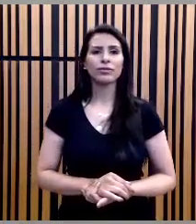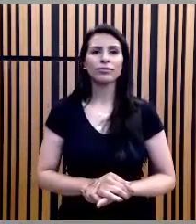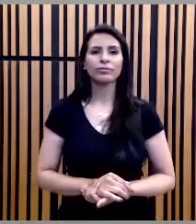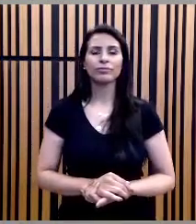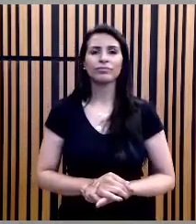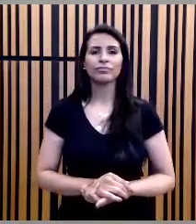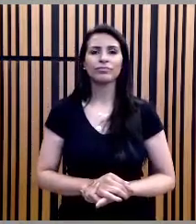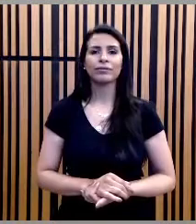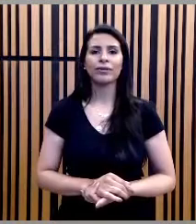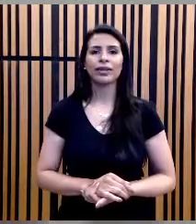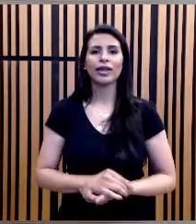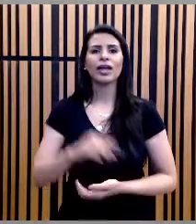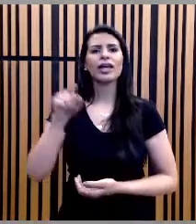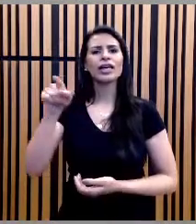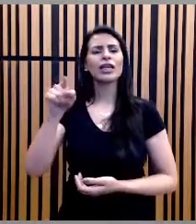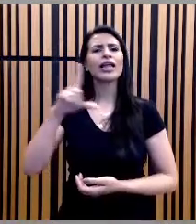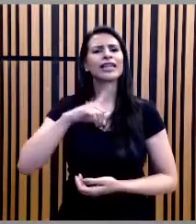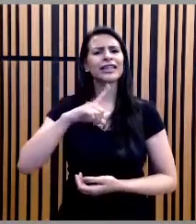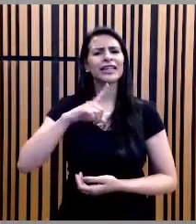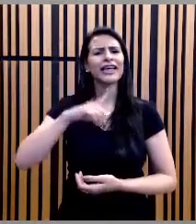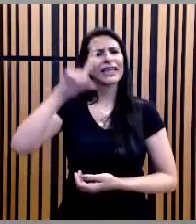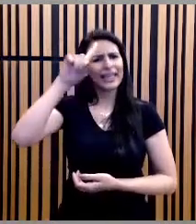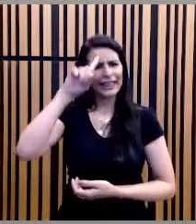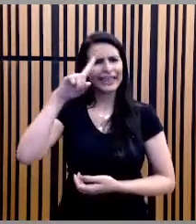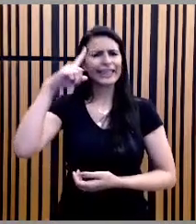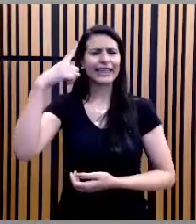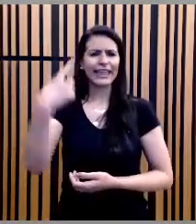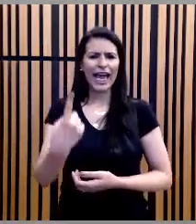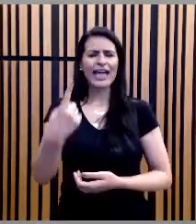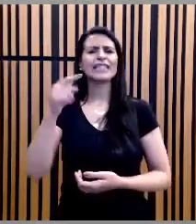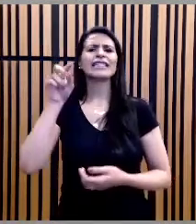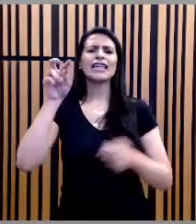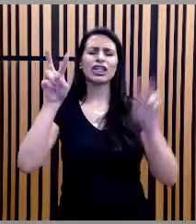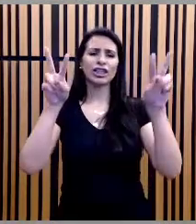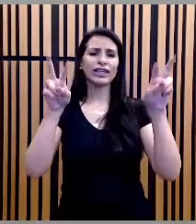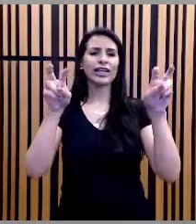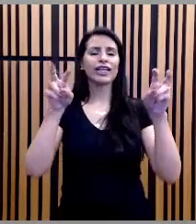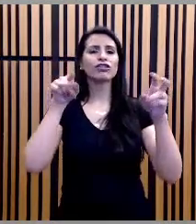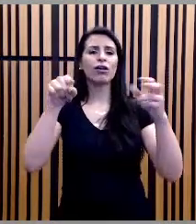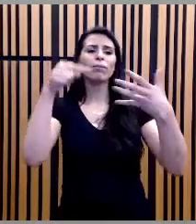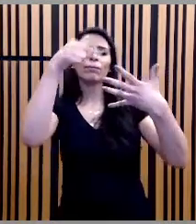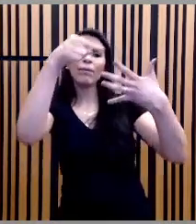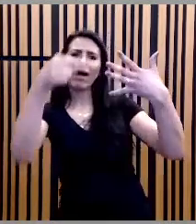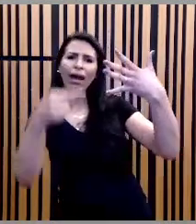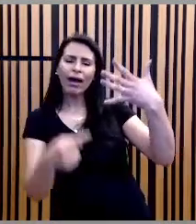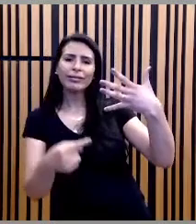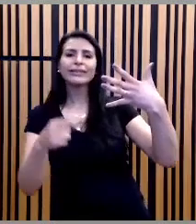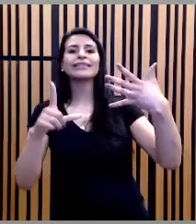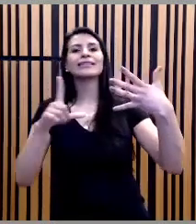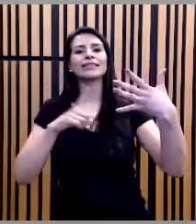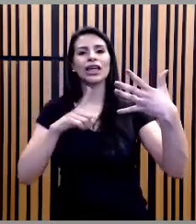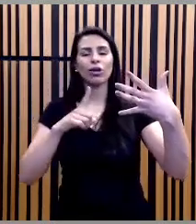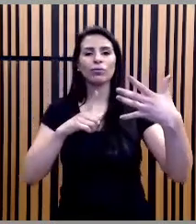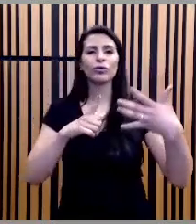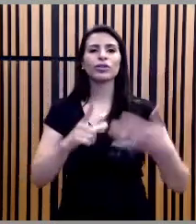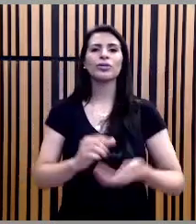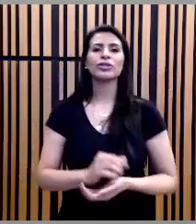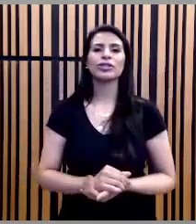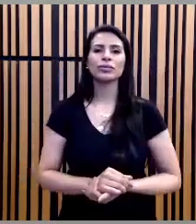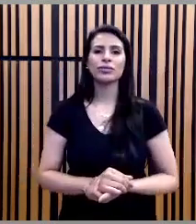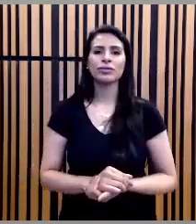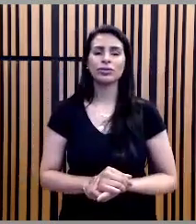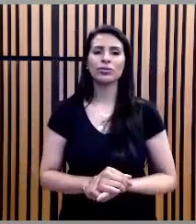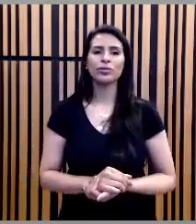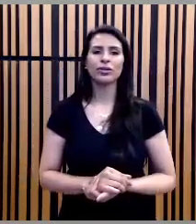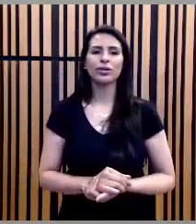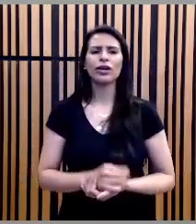poder escrever a tua ideia dentro dessas cinco áreas que eu comentei, e tu vai receber aí todo um suporte durante aí uma